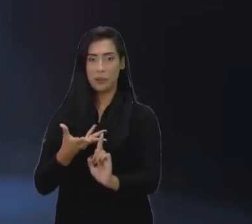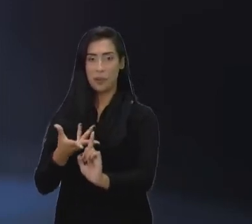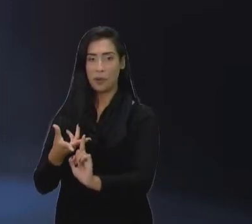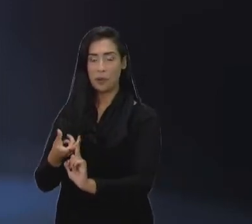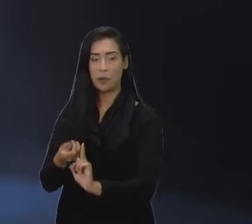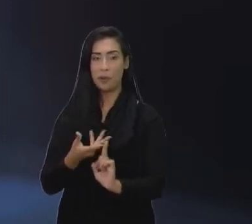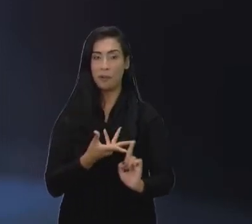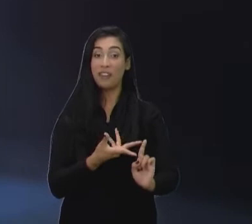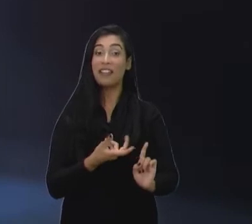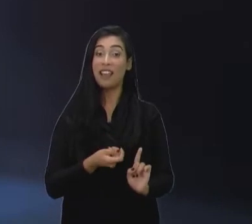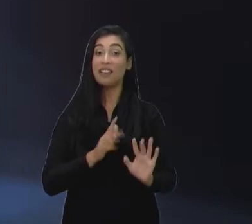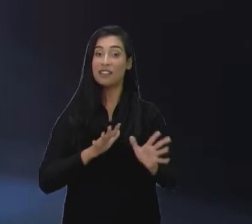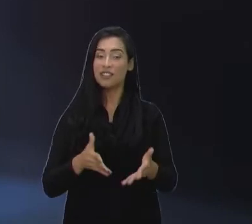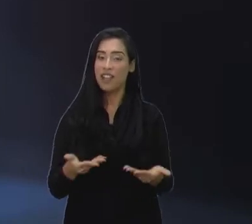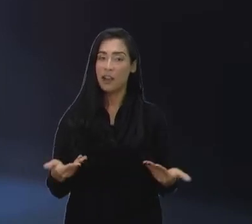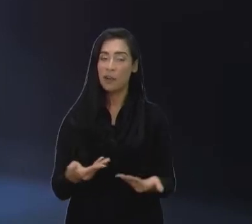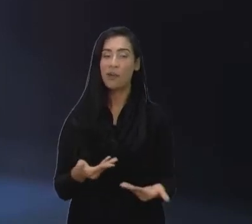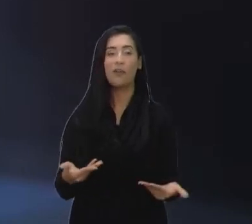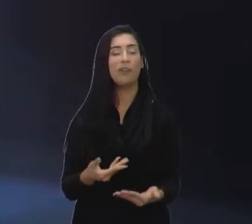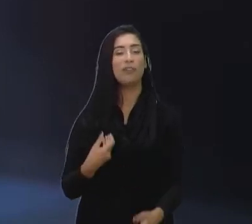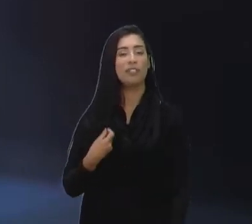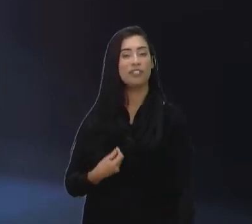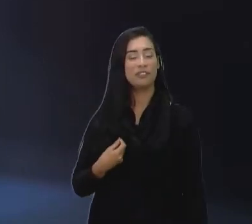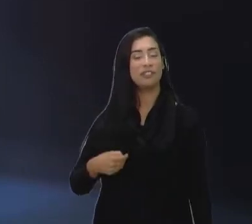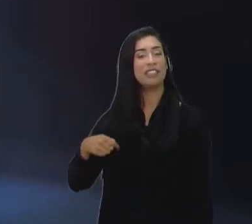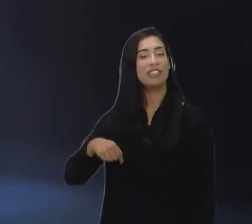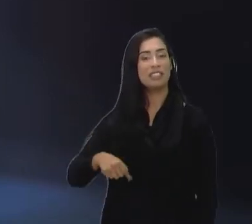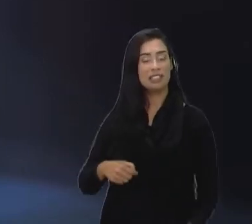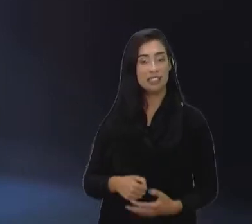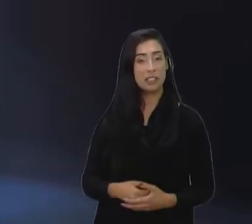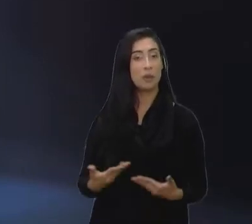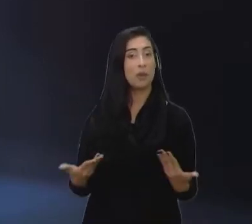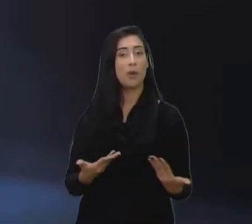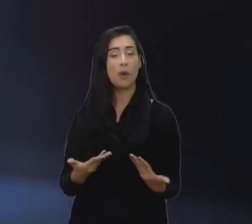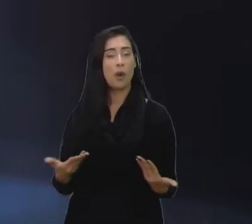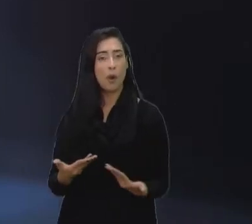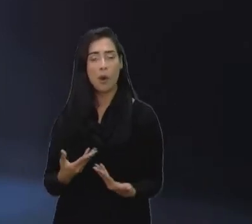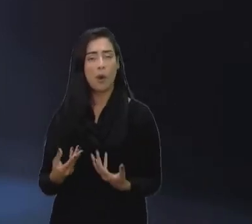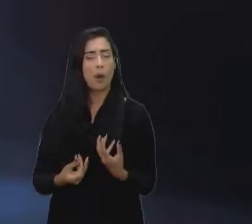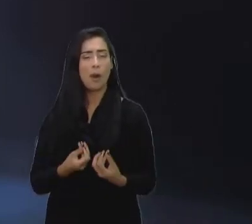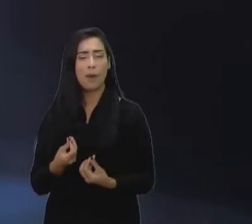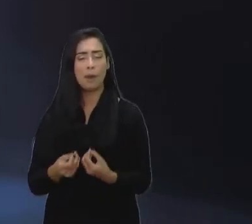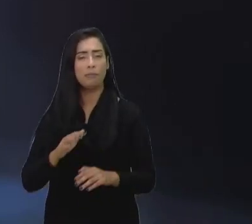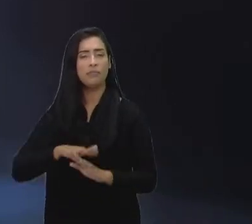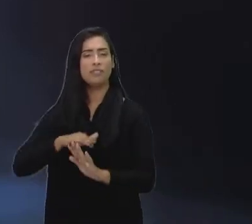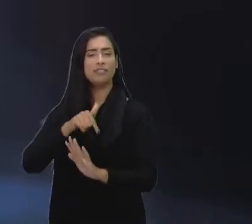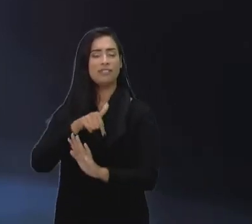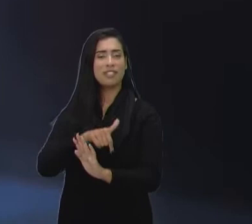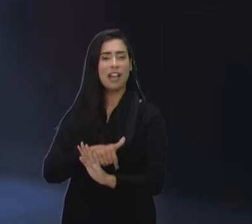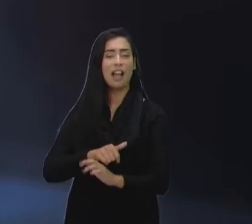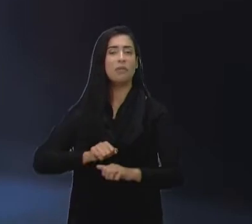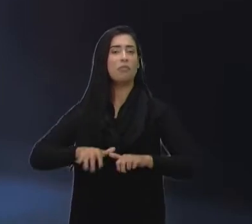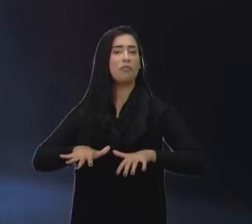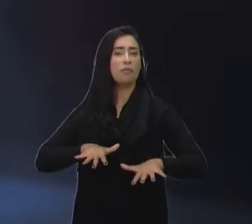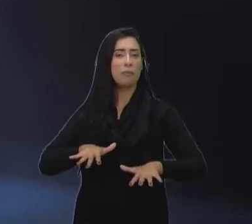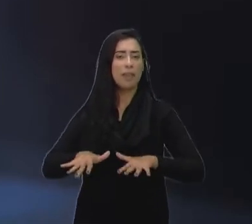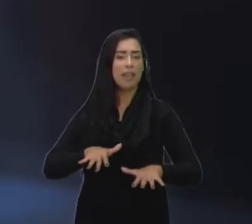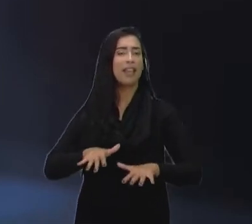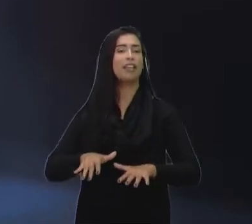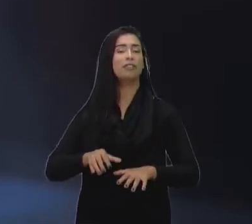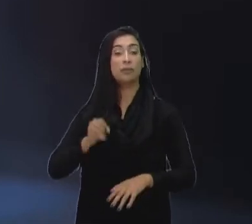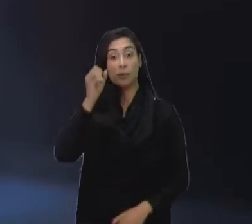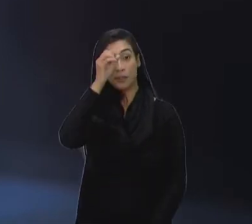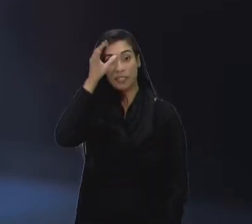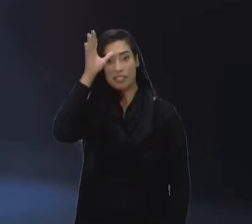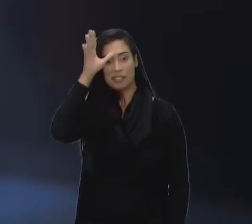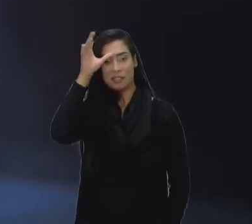os nossos convidados para falar um pouquinho sobre o estilo que nós vamos estudar hoje. Qual a manifestação? Qual é o estudo de hoje? Então,